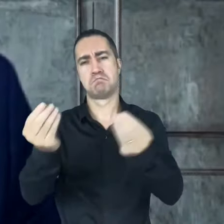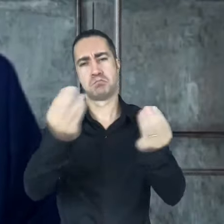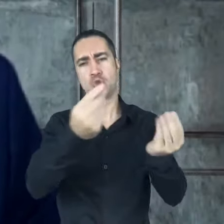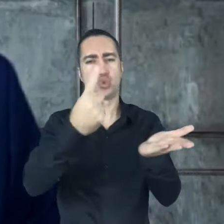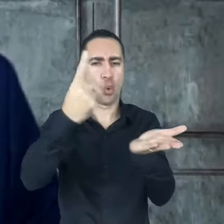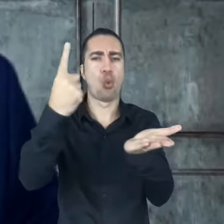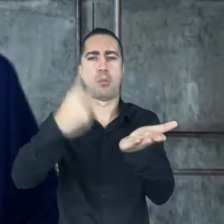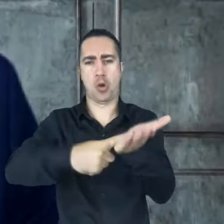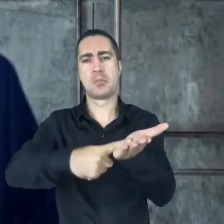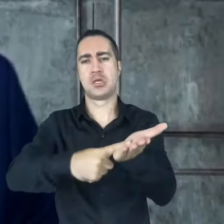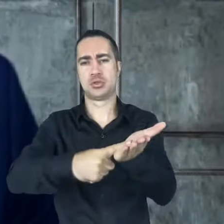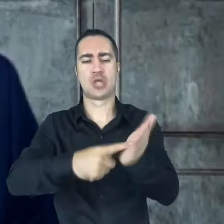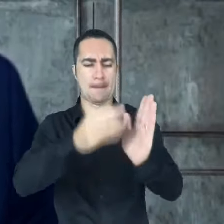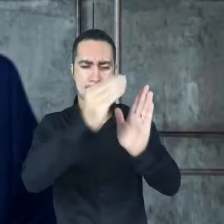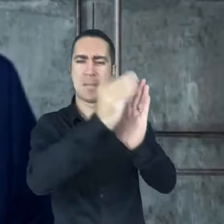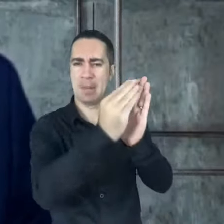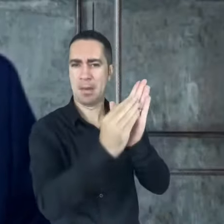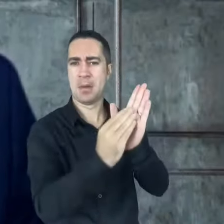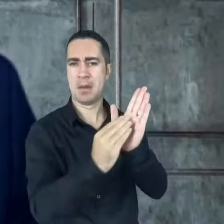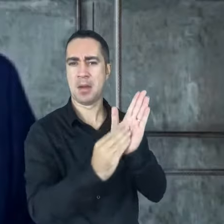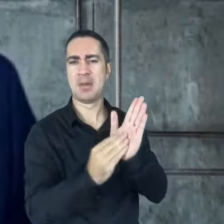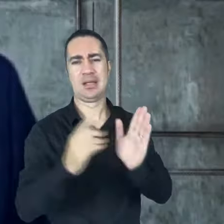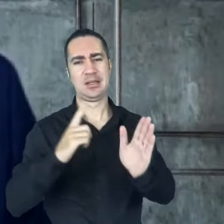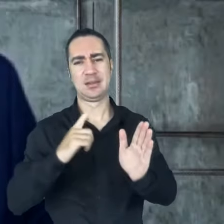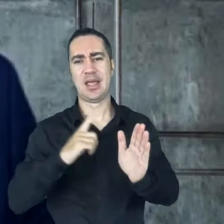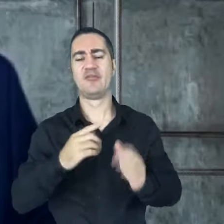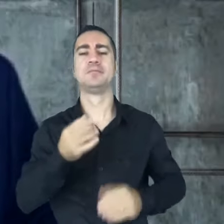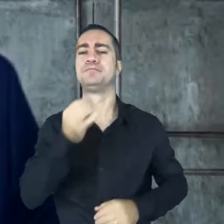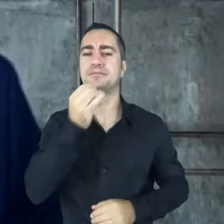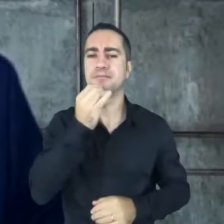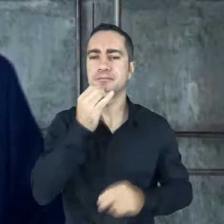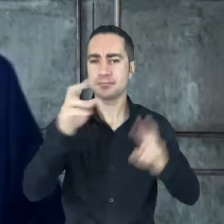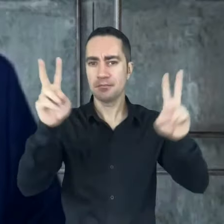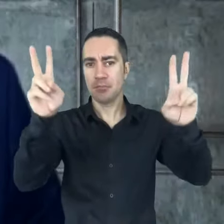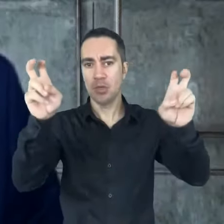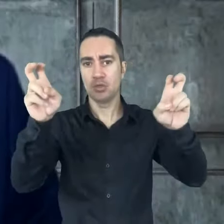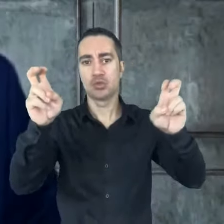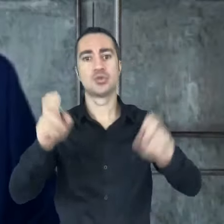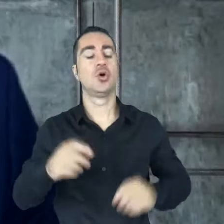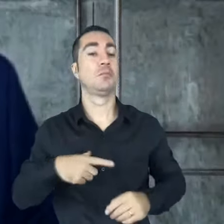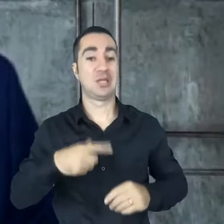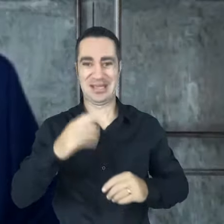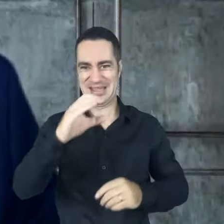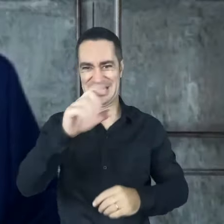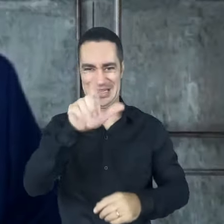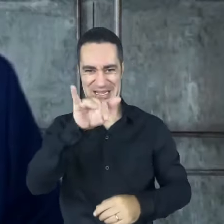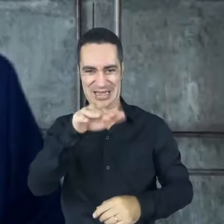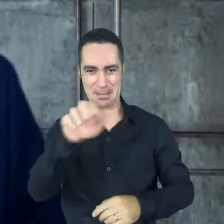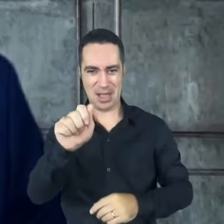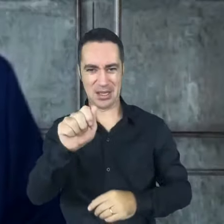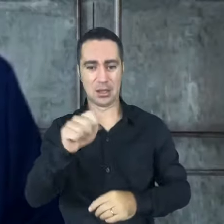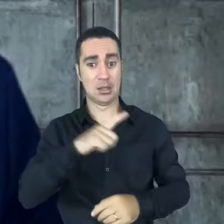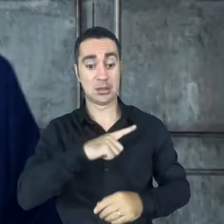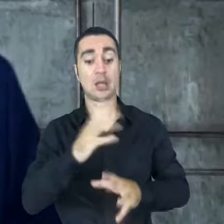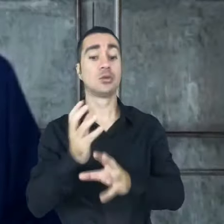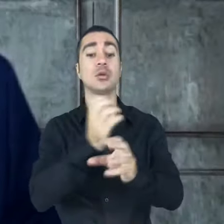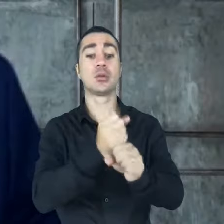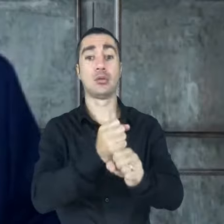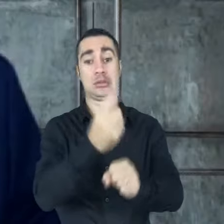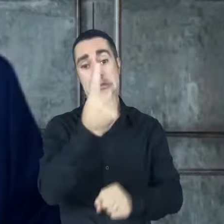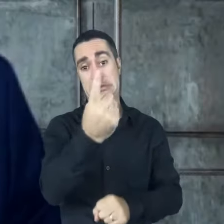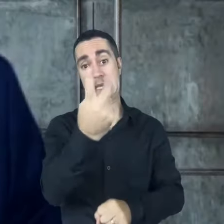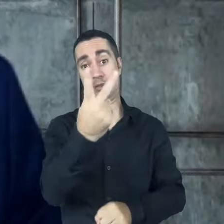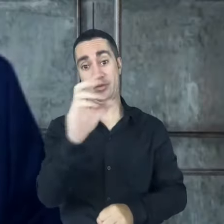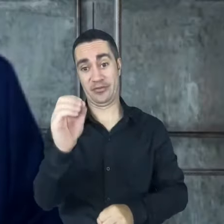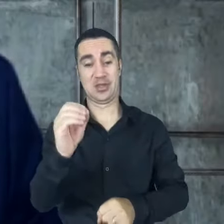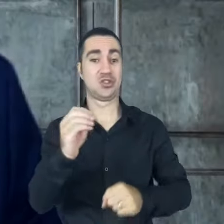Por exemplo, ali com relação a empresários pelo clima, a gente tem ali pelo menos 120, 130 CEOs, né? O